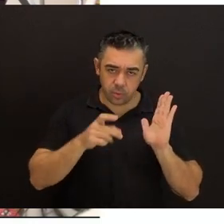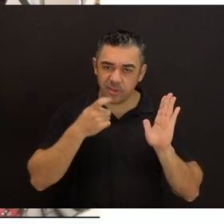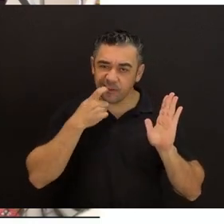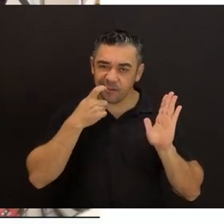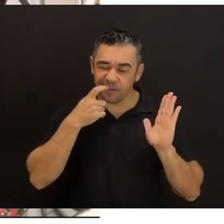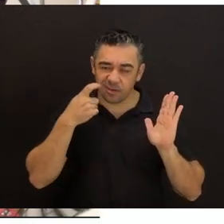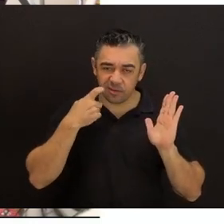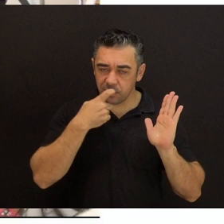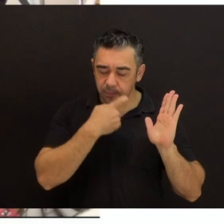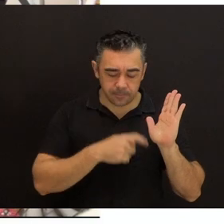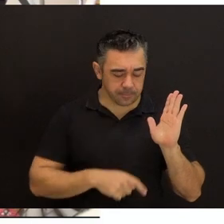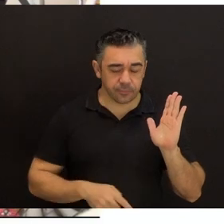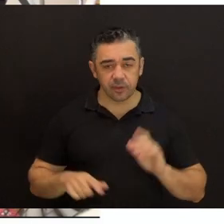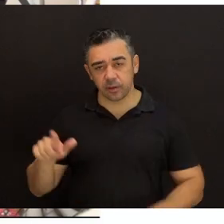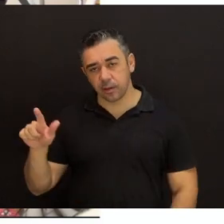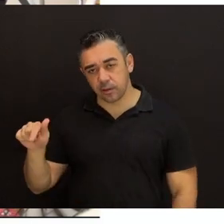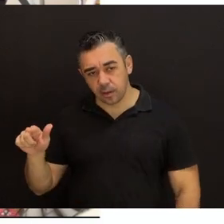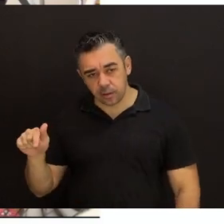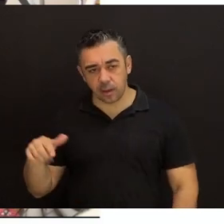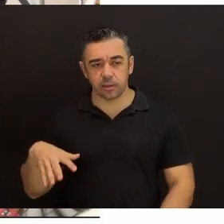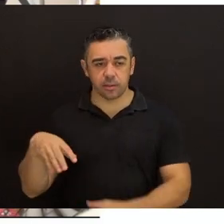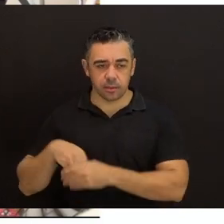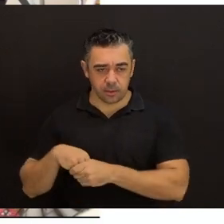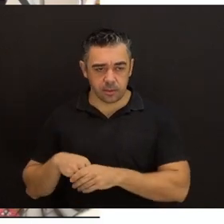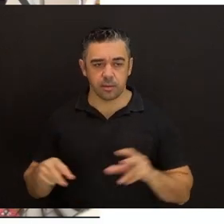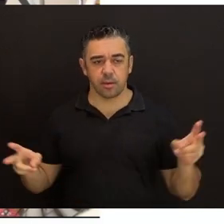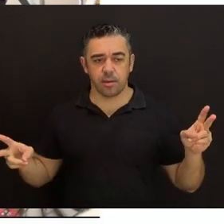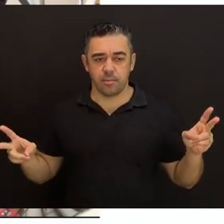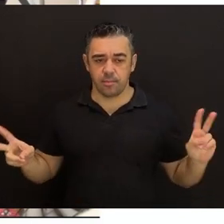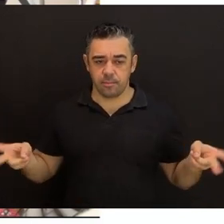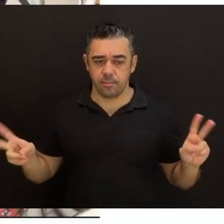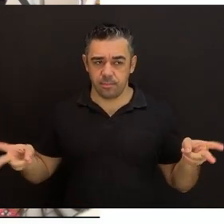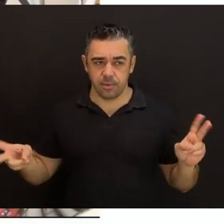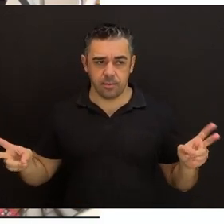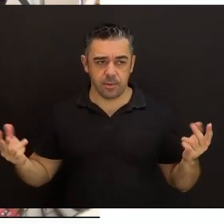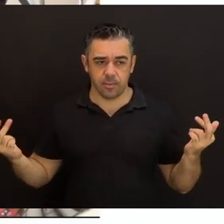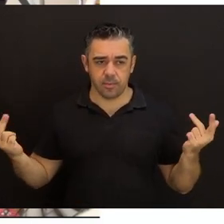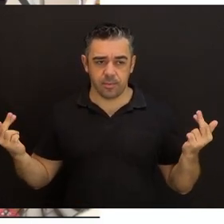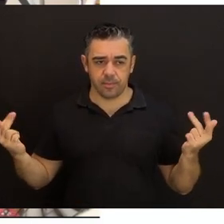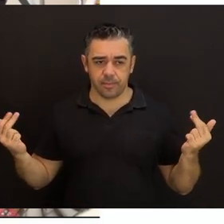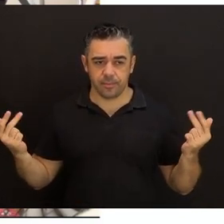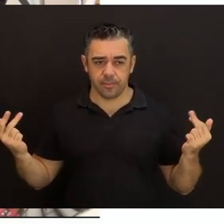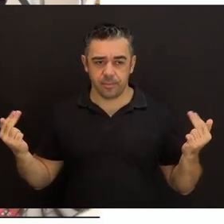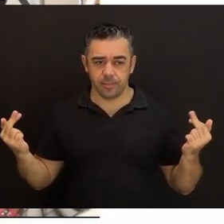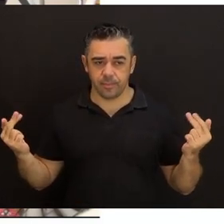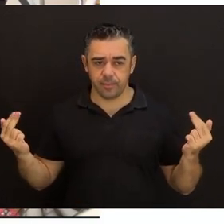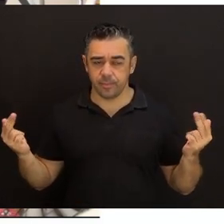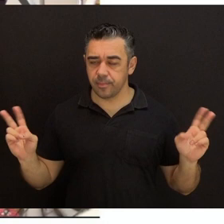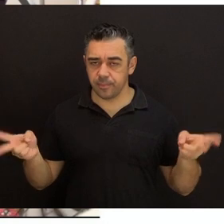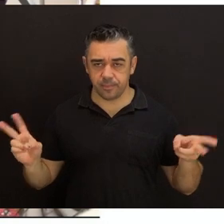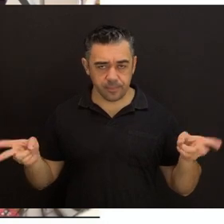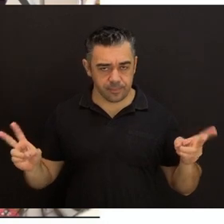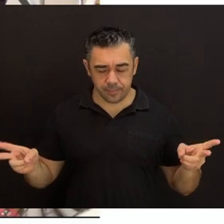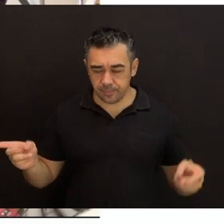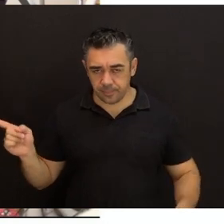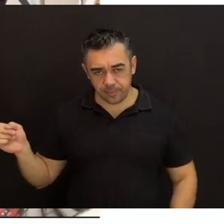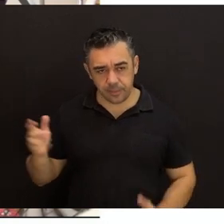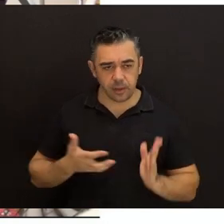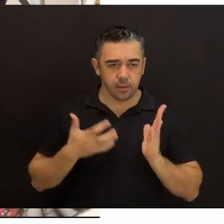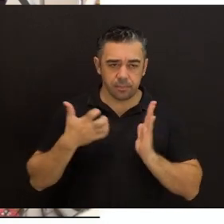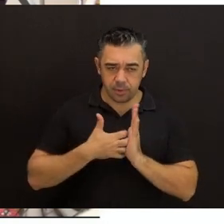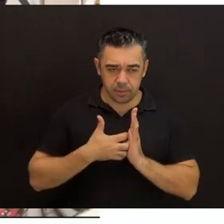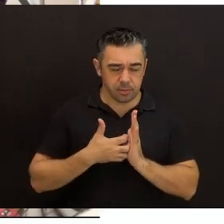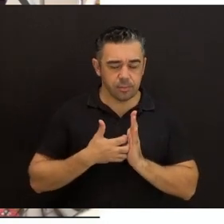no dia 17 dentro do depósito nós encontramos cadeiras semelhantes idênticas da mesma forma patrimoniadas